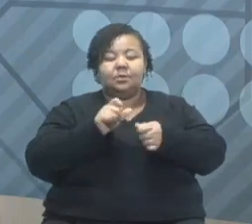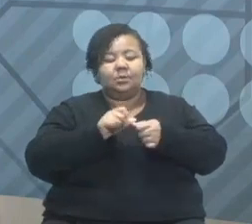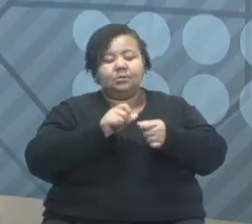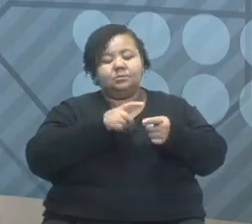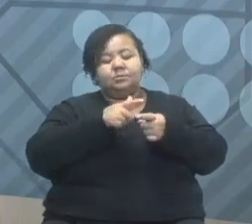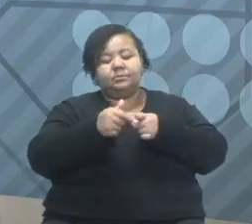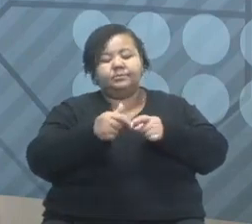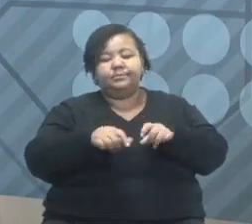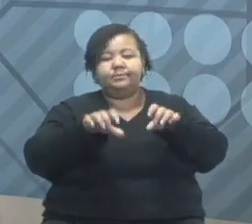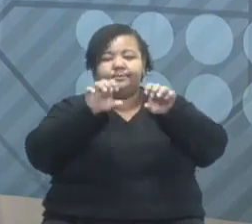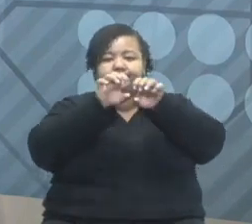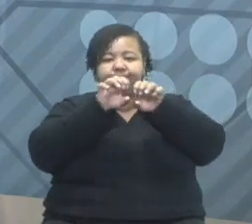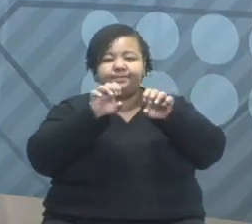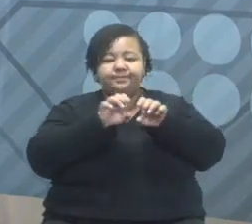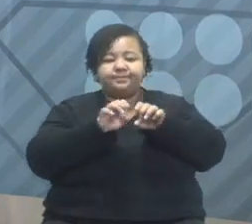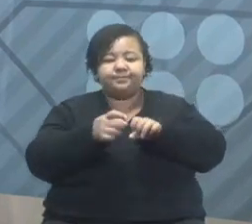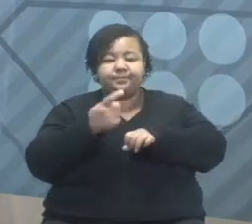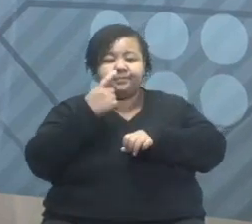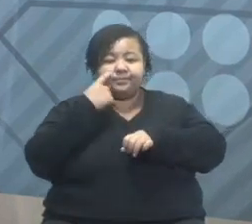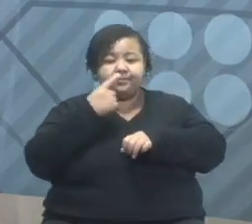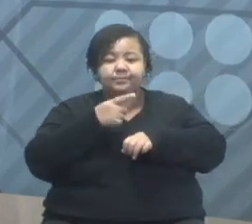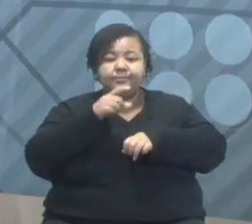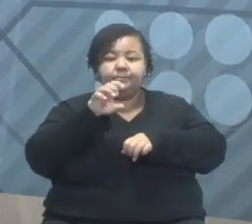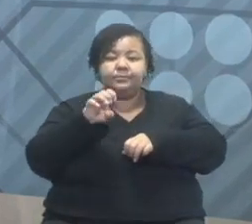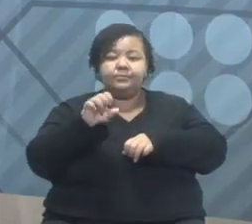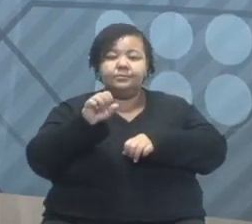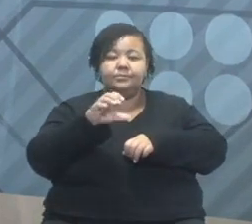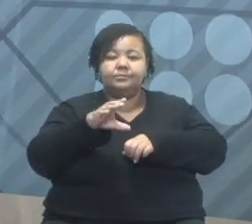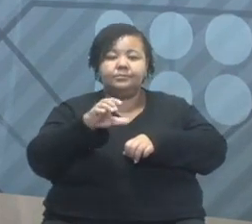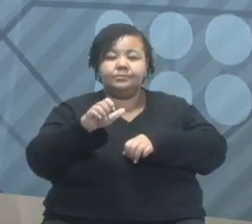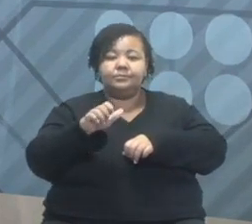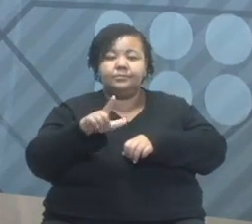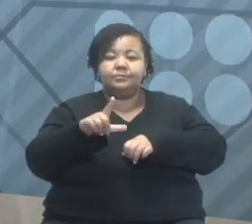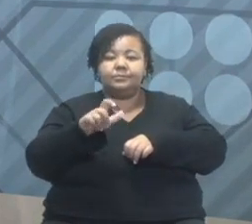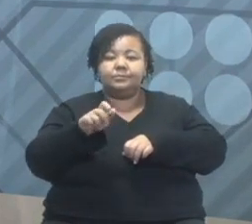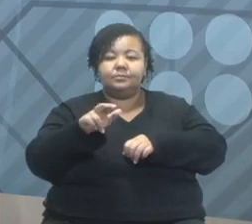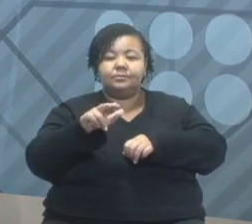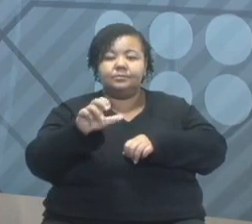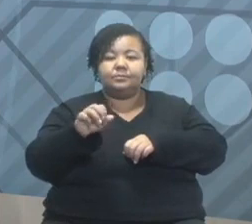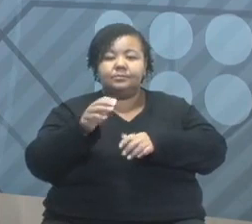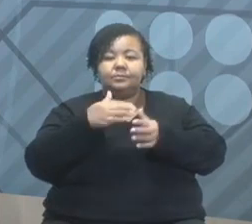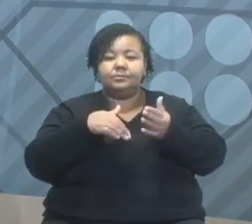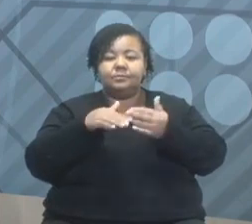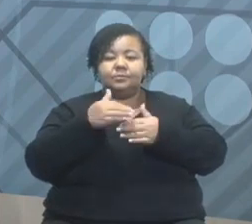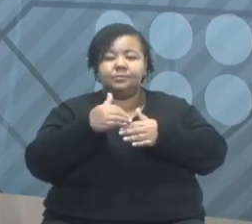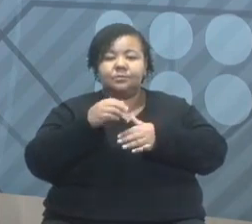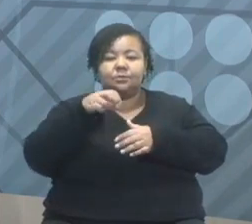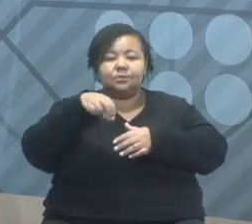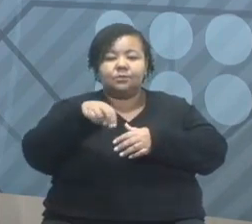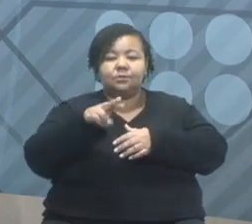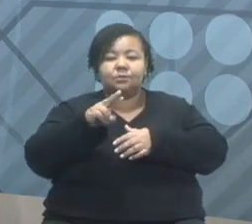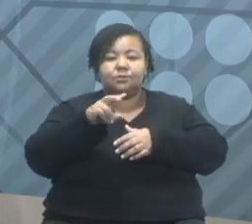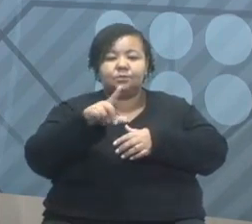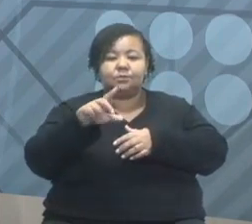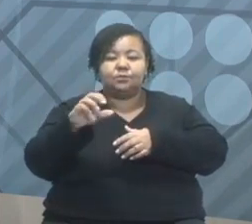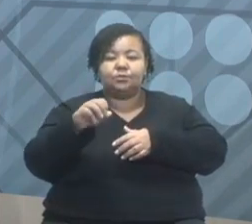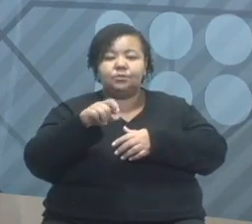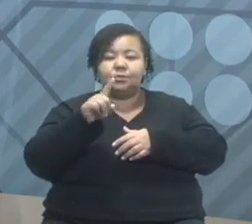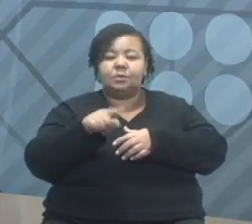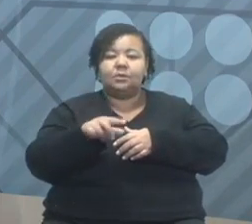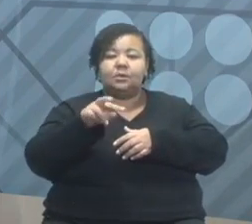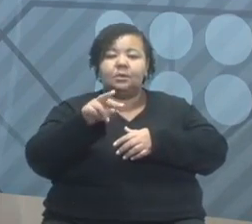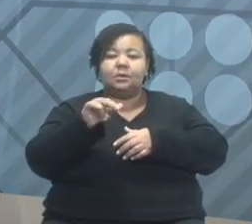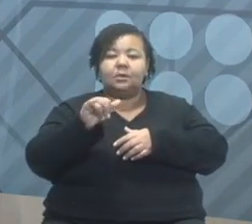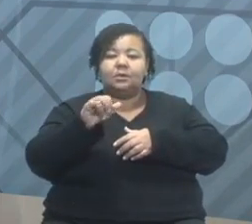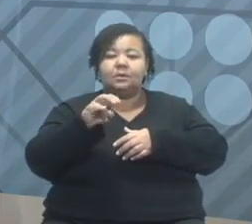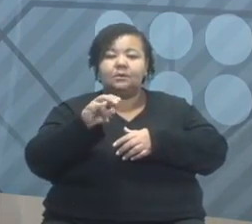eu resolver essa equação e verificar que os escalares são todos nulos, ou seja, temos a solução trivial, nós temos que